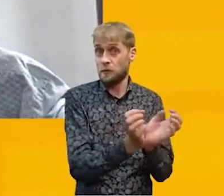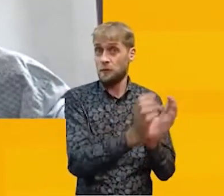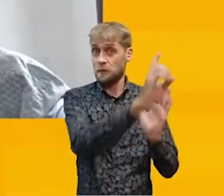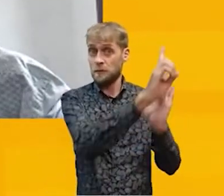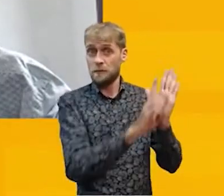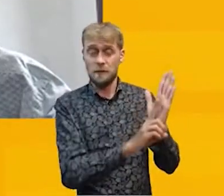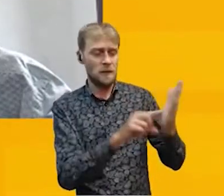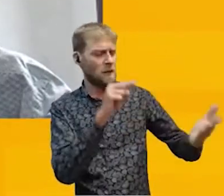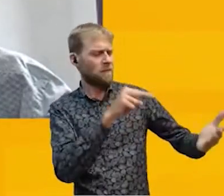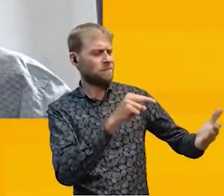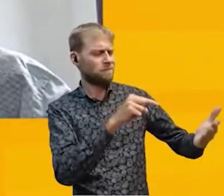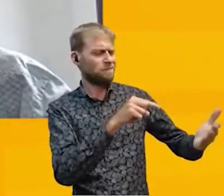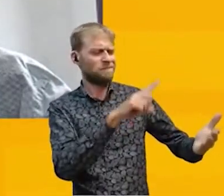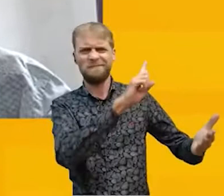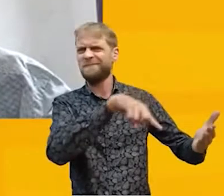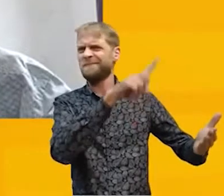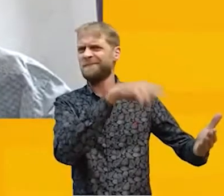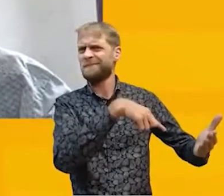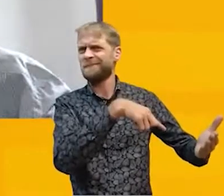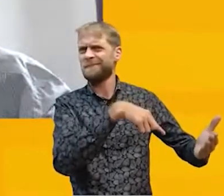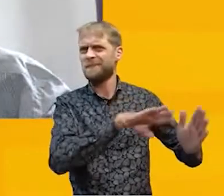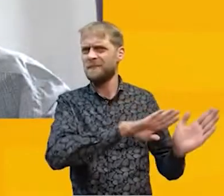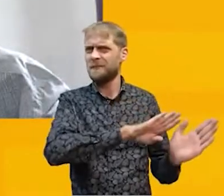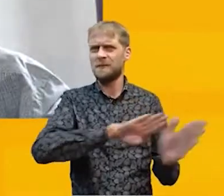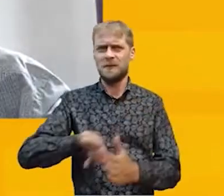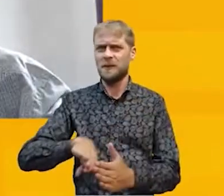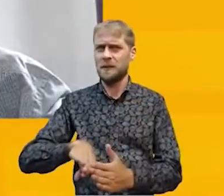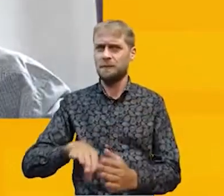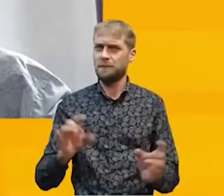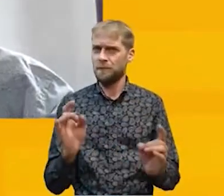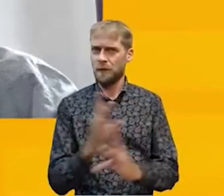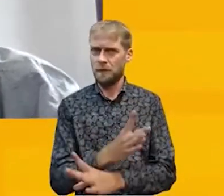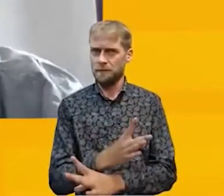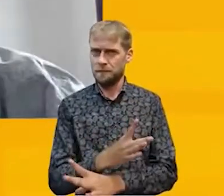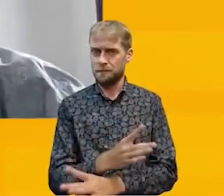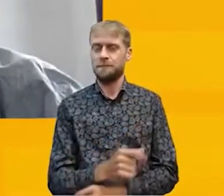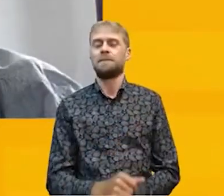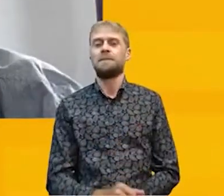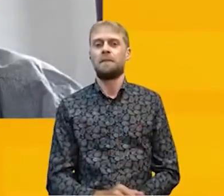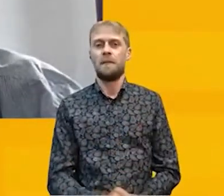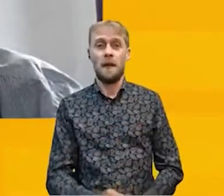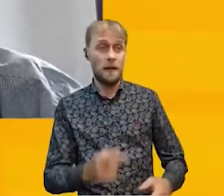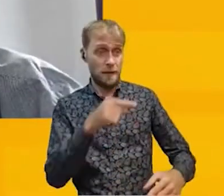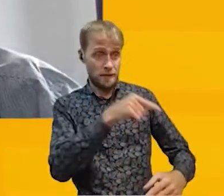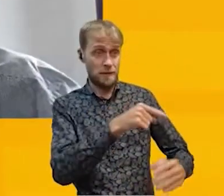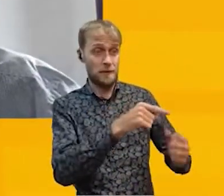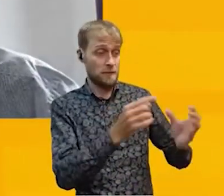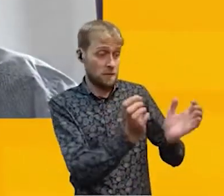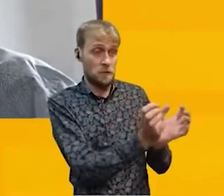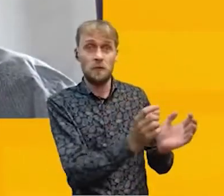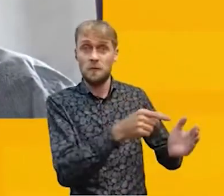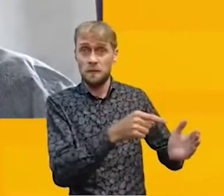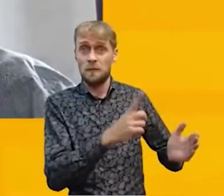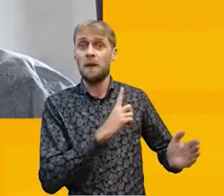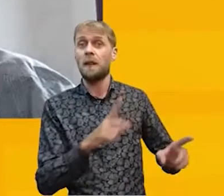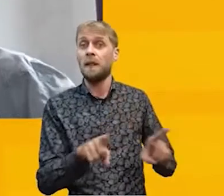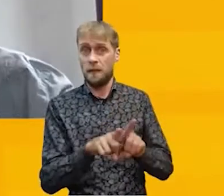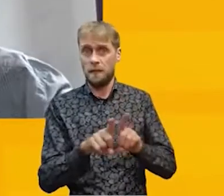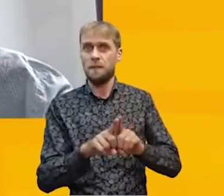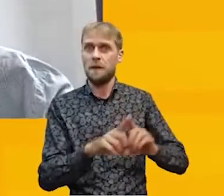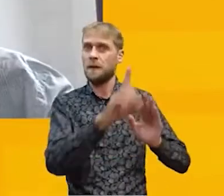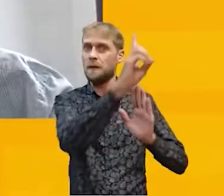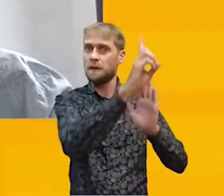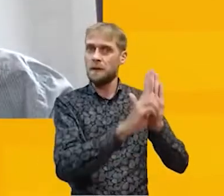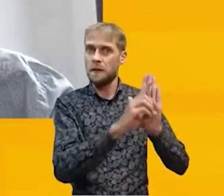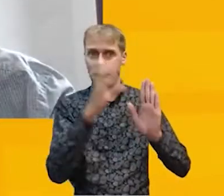decretos e cancelaram e anularam todos de uma vez só. E nesse pacote estava o decreto que